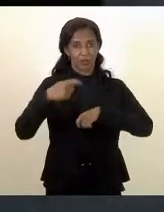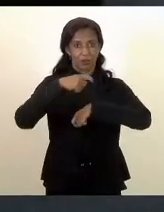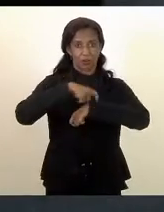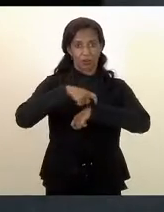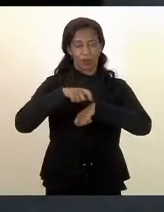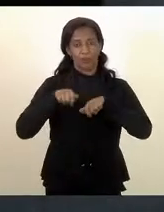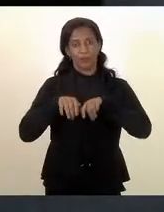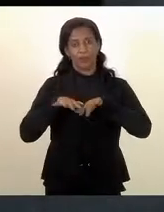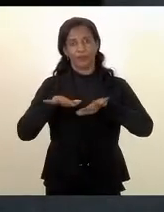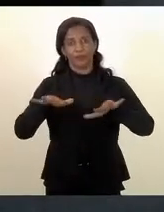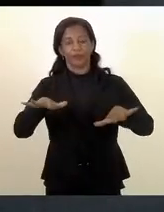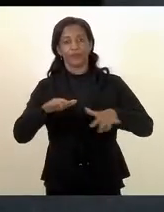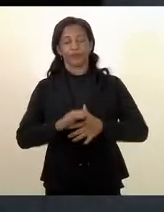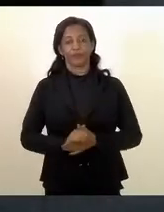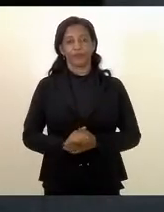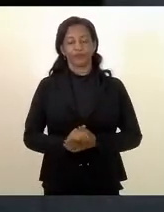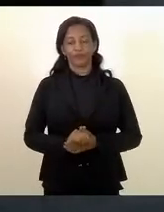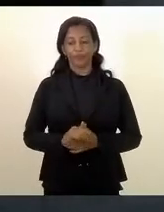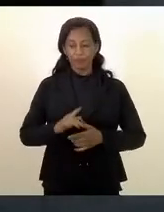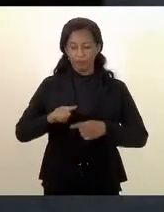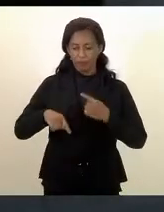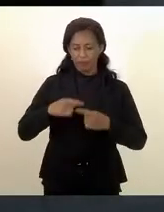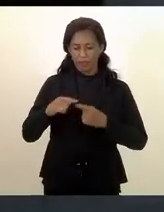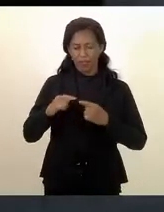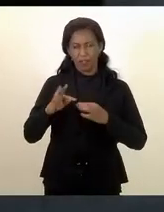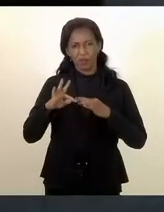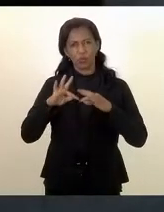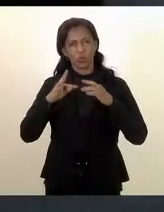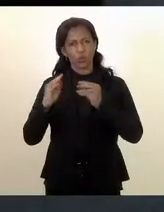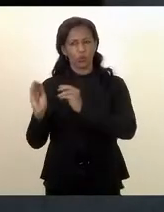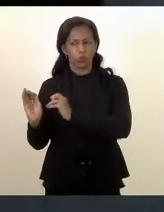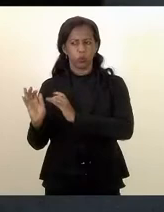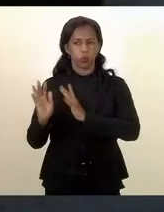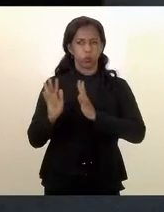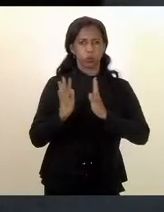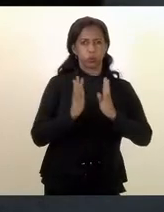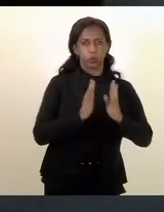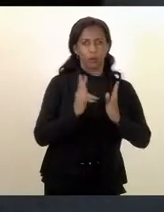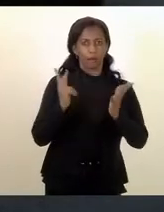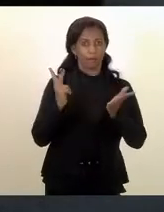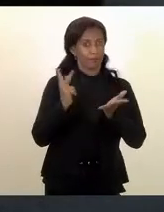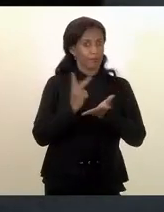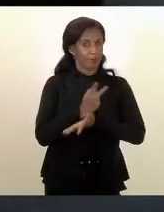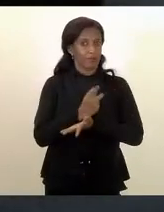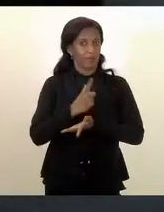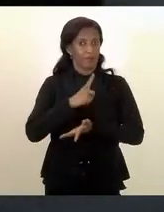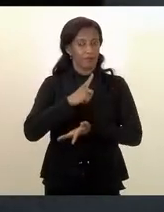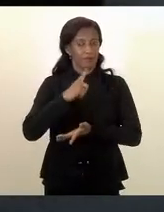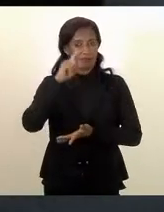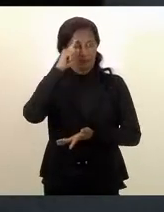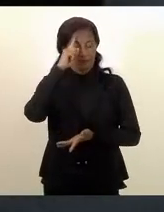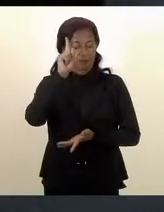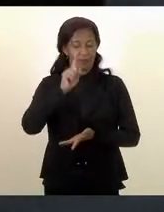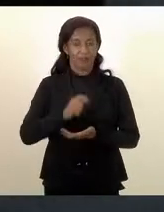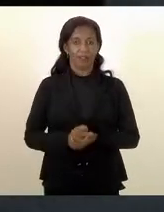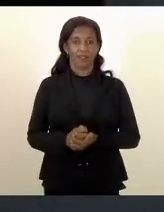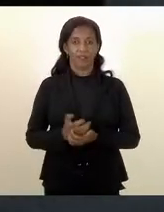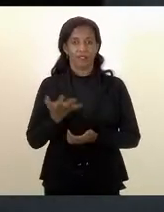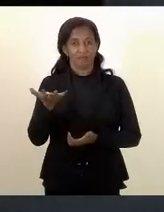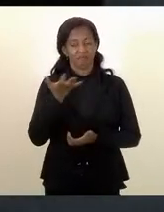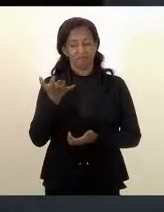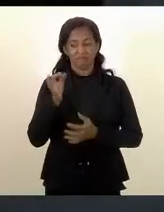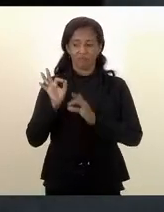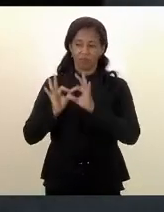após todos esses acontecimentos nós tivemos a ideia de tentar de alguma